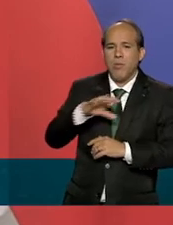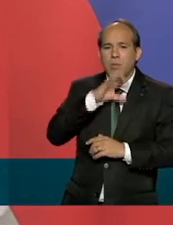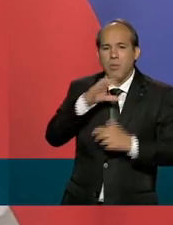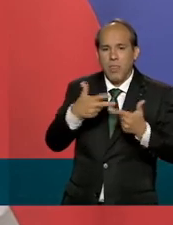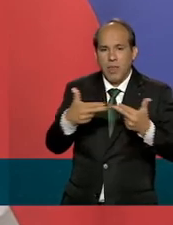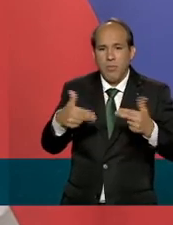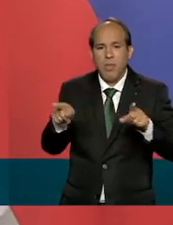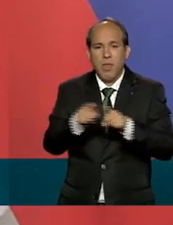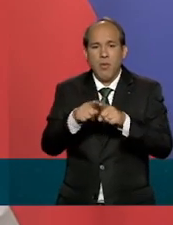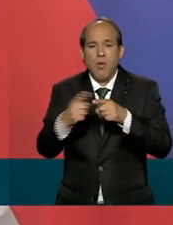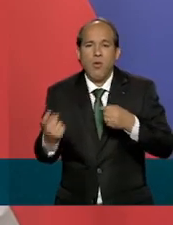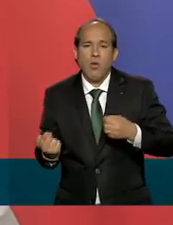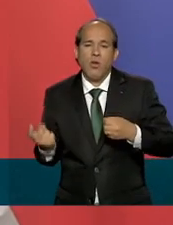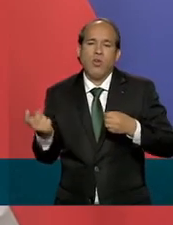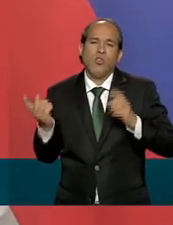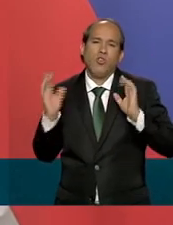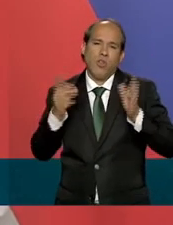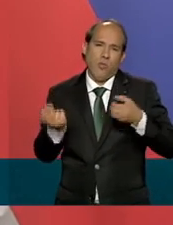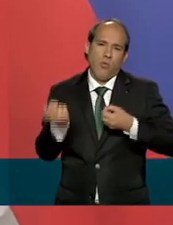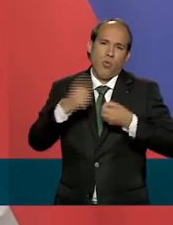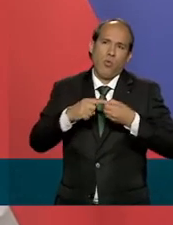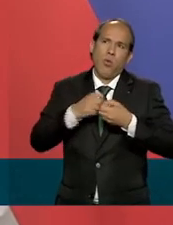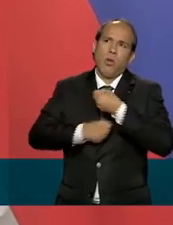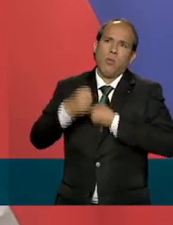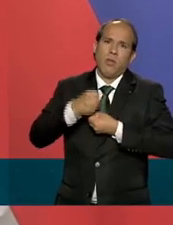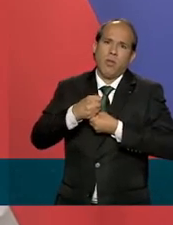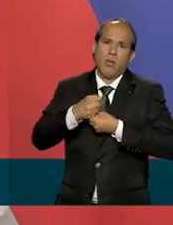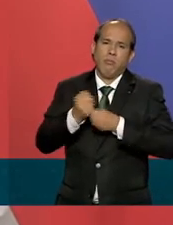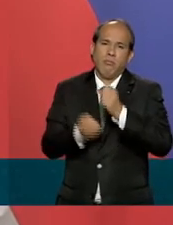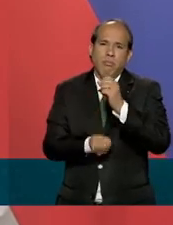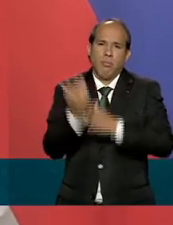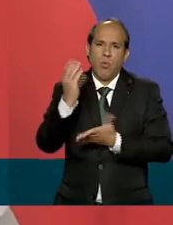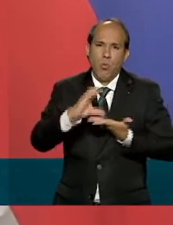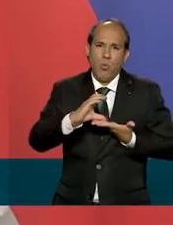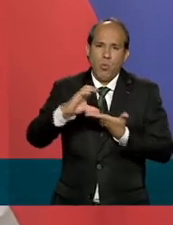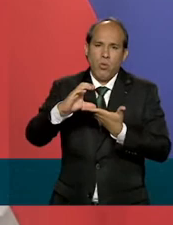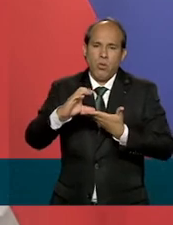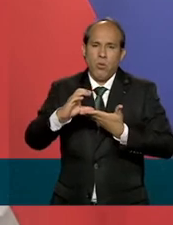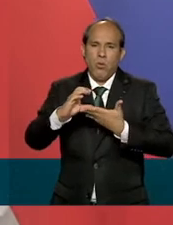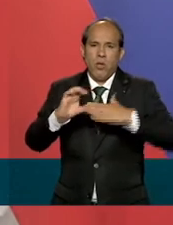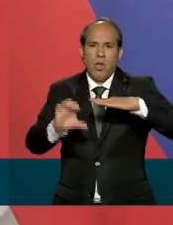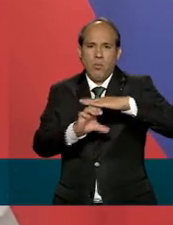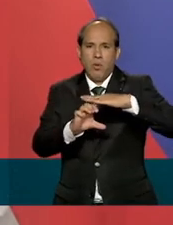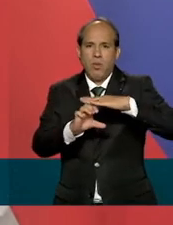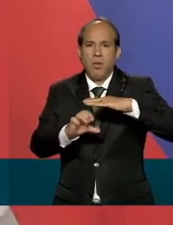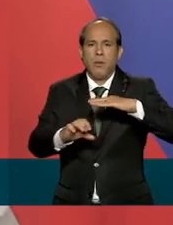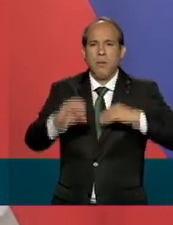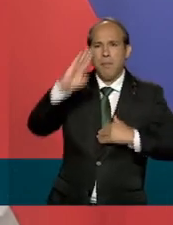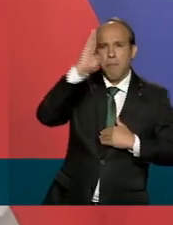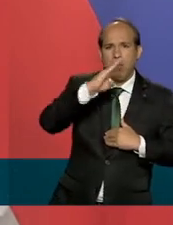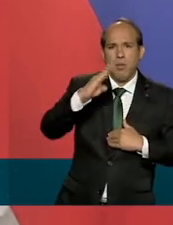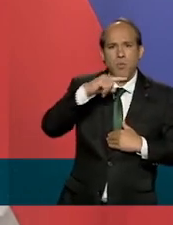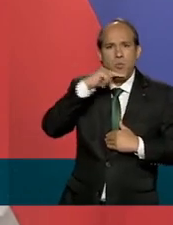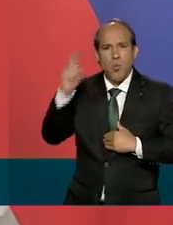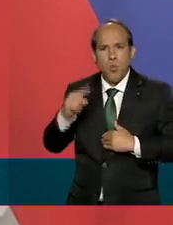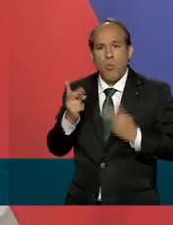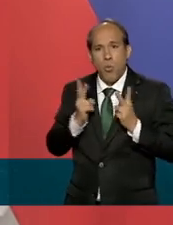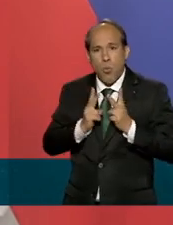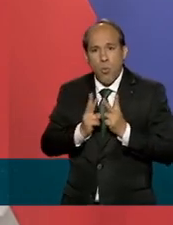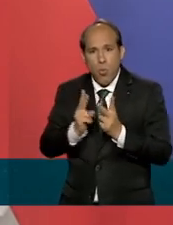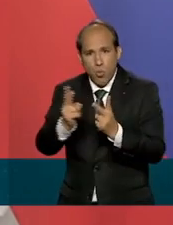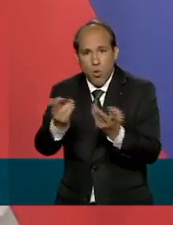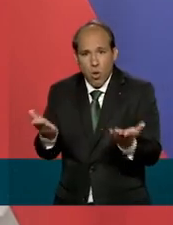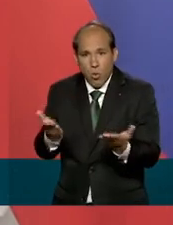Reativamos o ano passado o Conselho Empresarial Brasil-Rússia, que prossegue em reuniões na tarde de hoje.